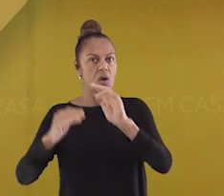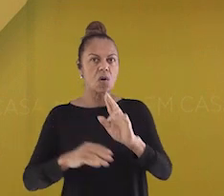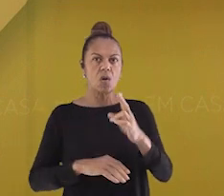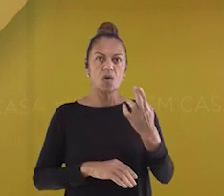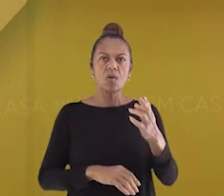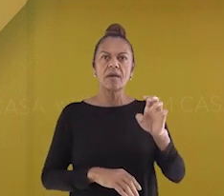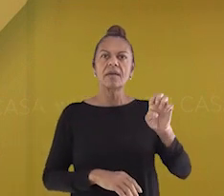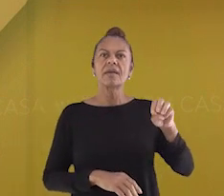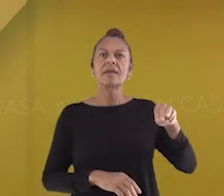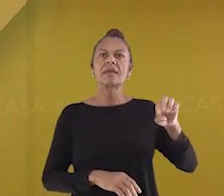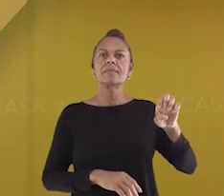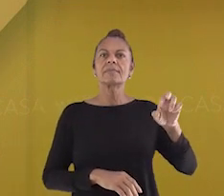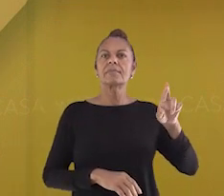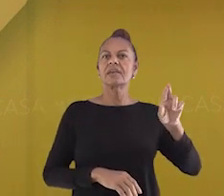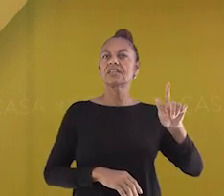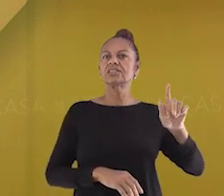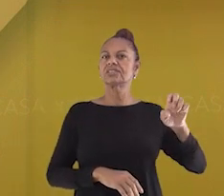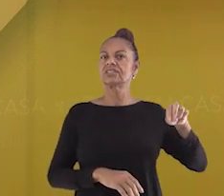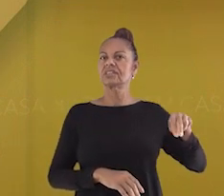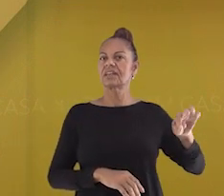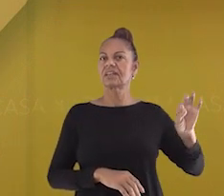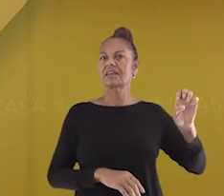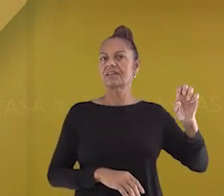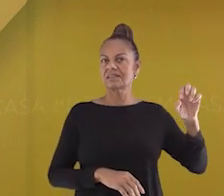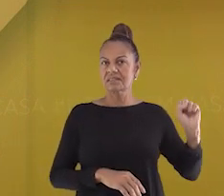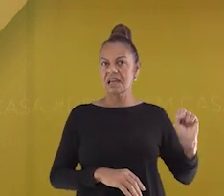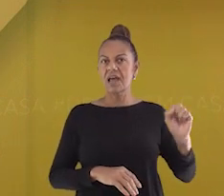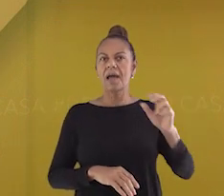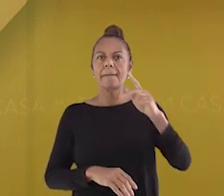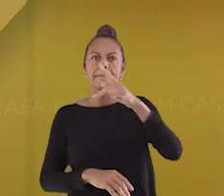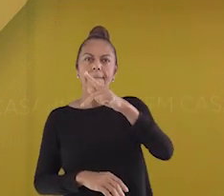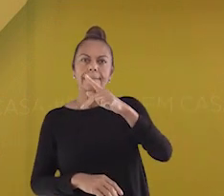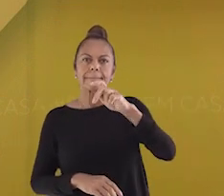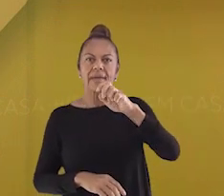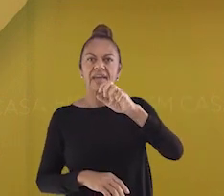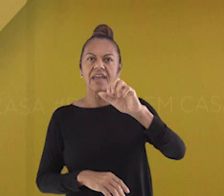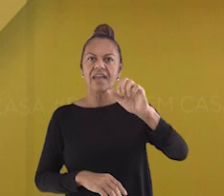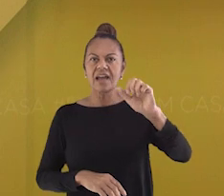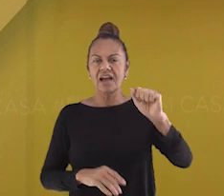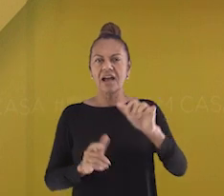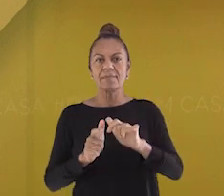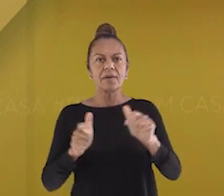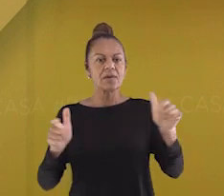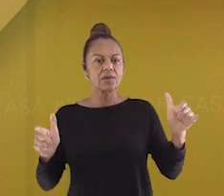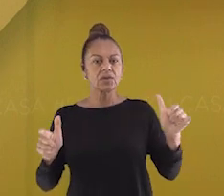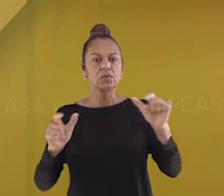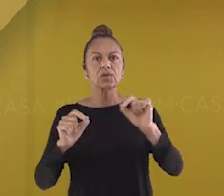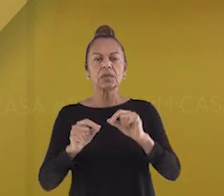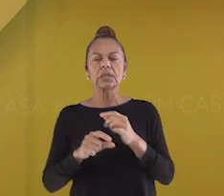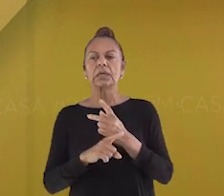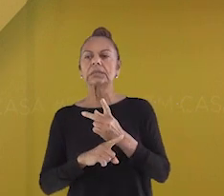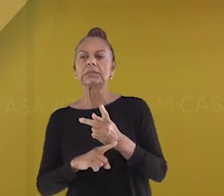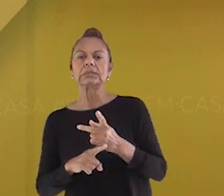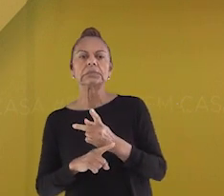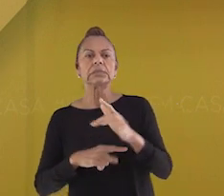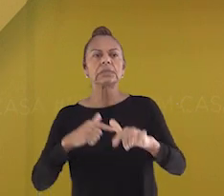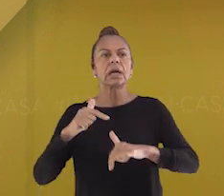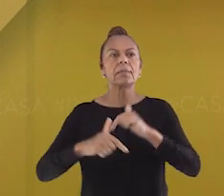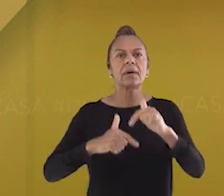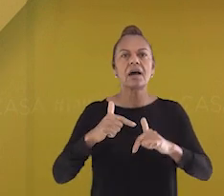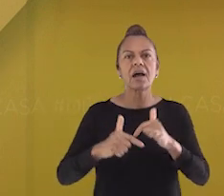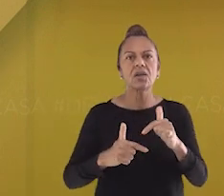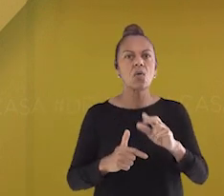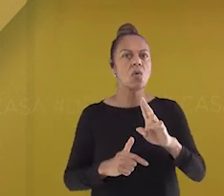como subdesenvolvidos ou emergentes, apresenta grande parte da PEA procurando emprego e